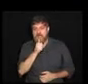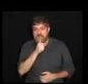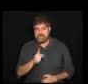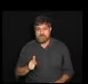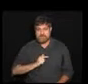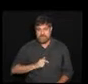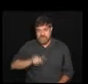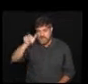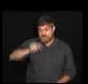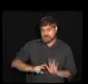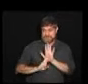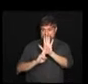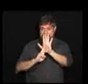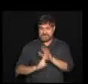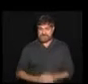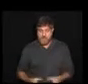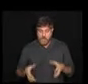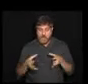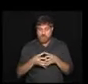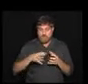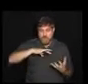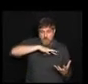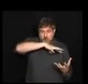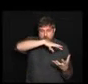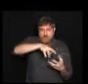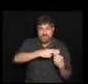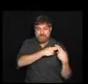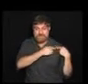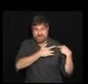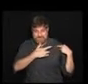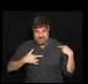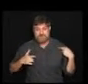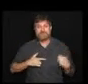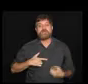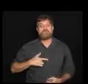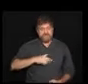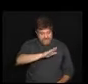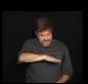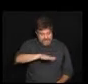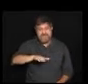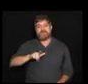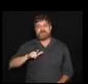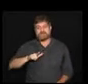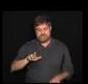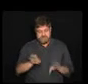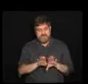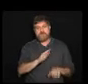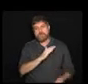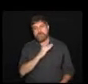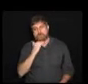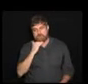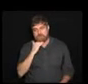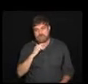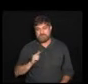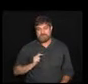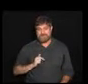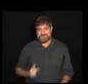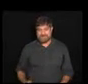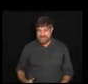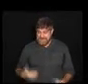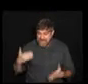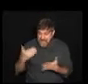o representante da Organização Mundial de Saúde falou que tem morte, sim, em criança. Mas, até o presente momento de